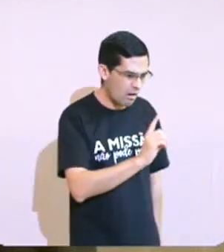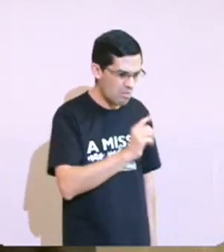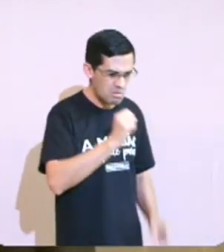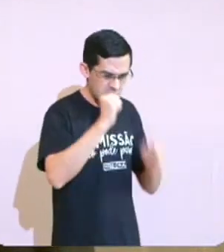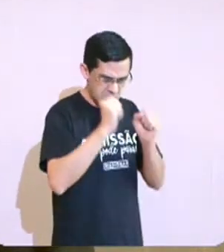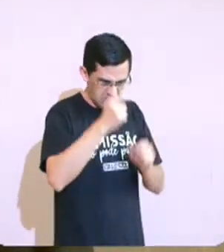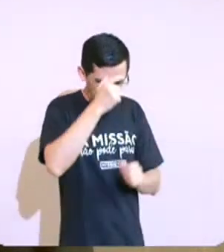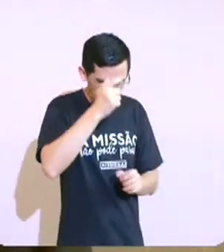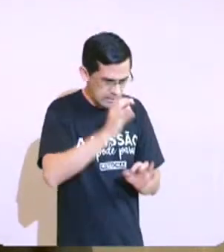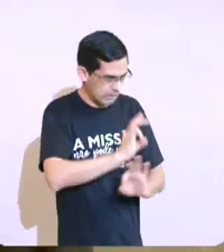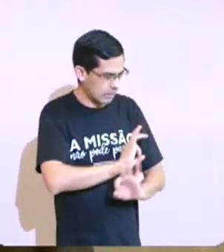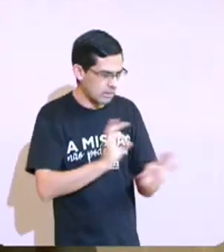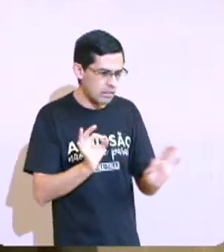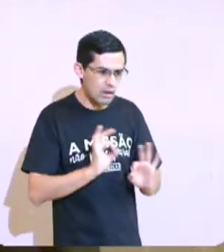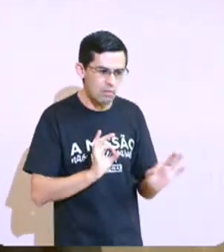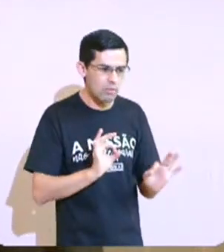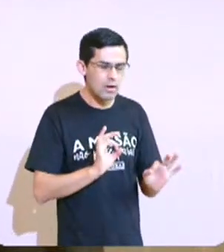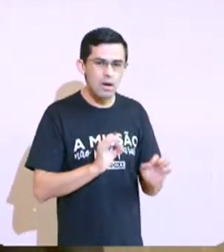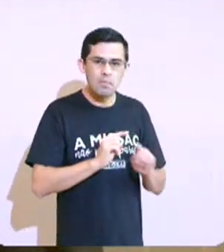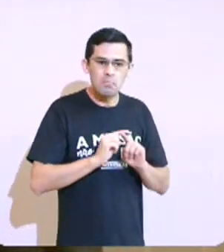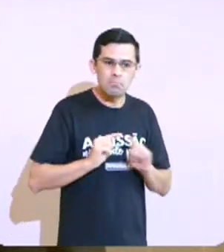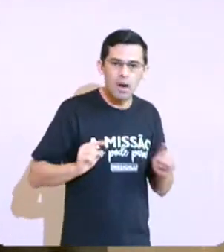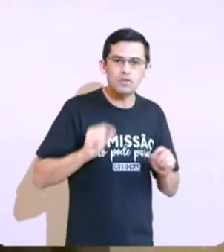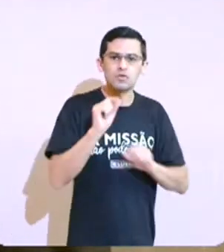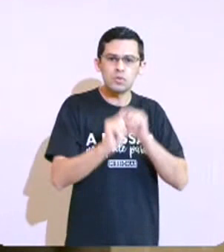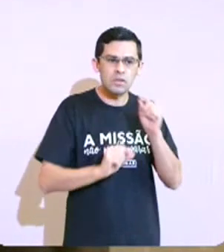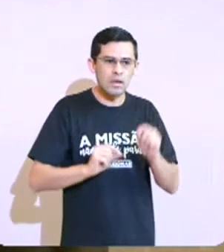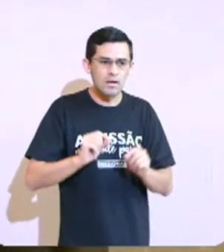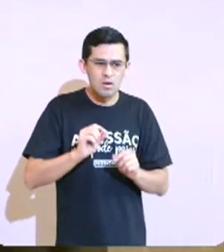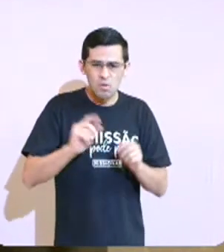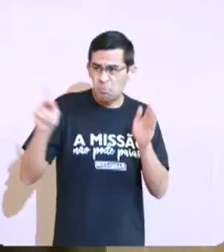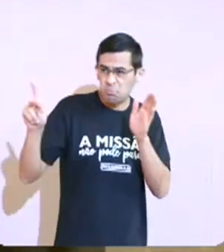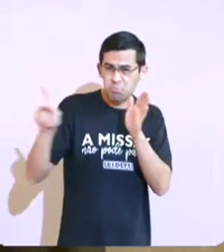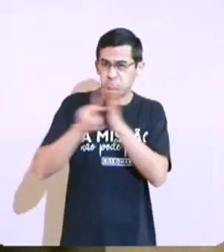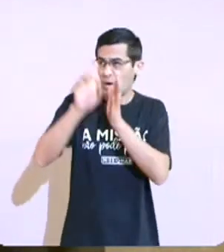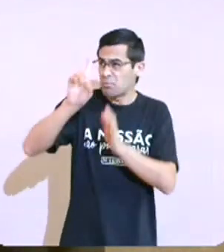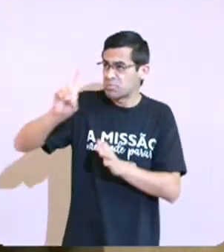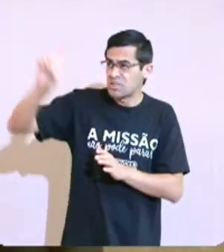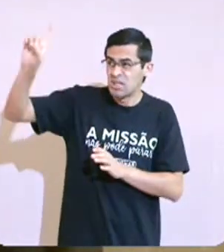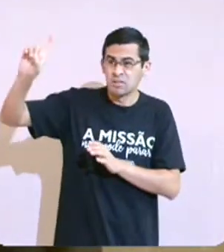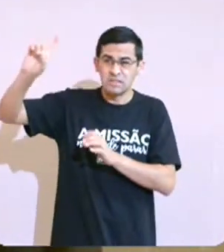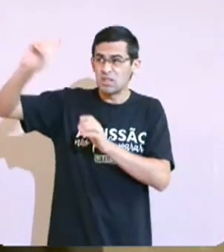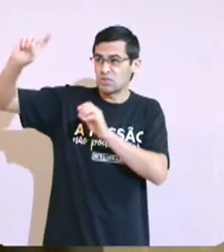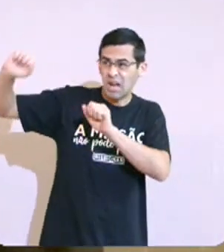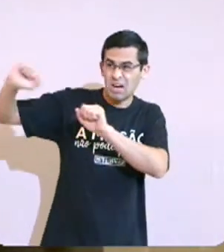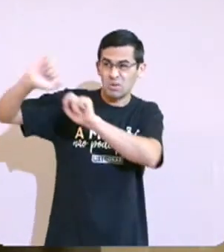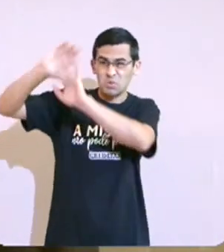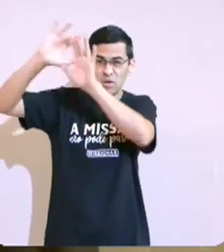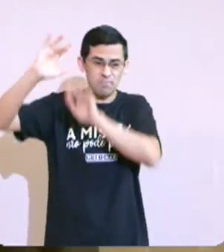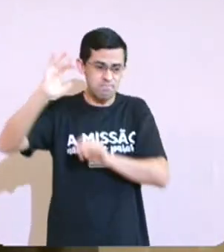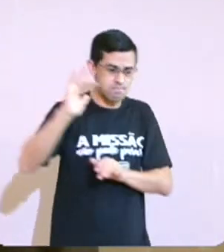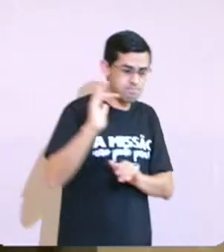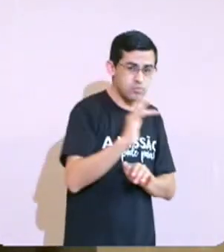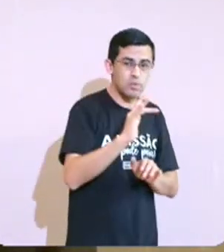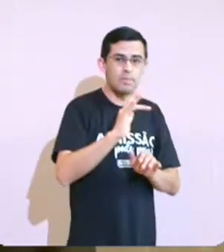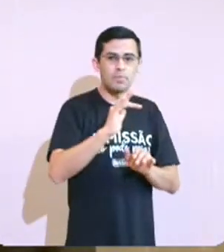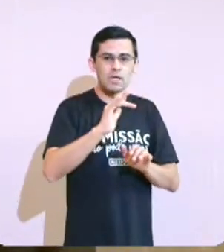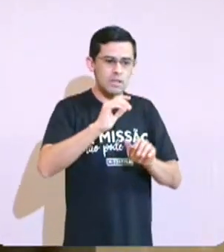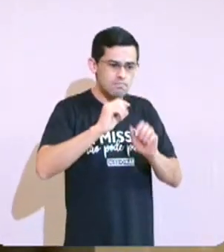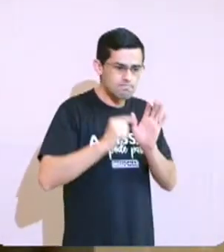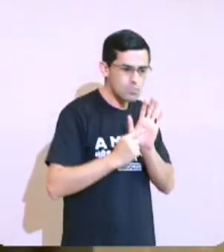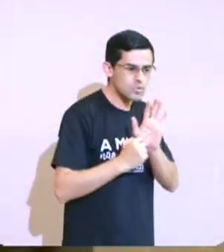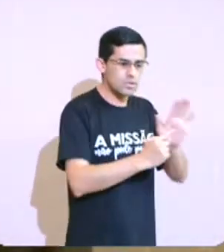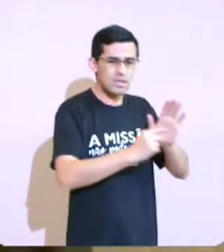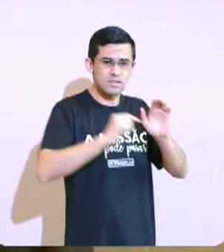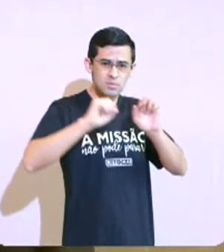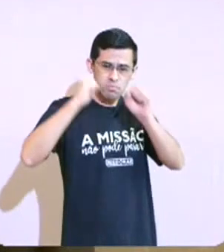poder de Beelzebul, foi o dedo de Deus. Foi a manifestação de Deus para que se manifestasse o